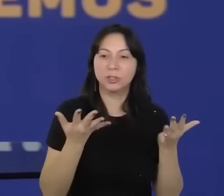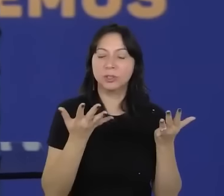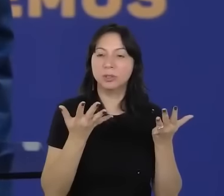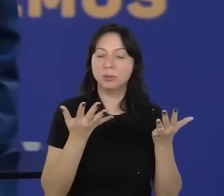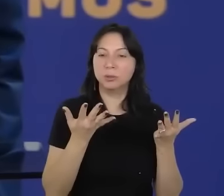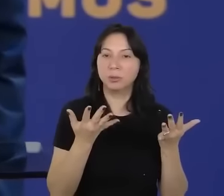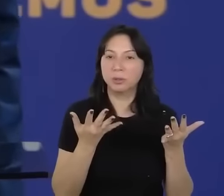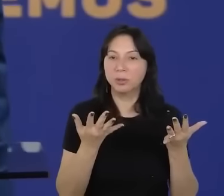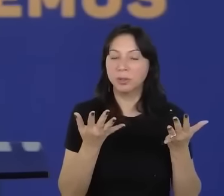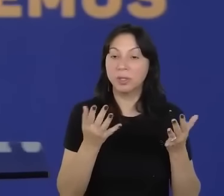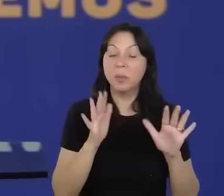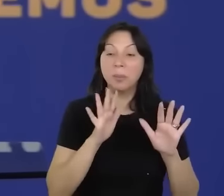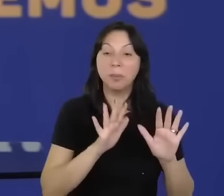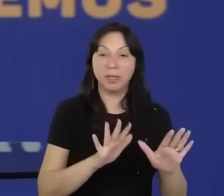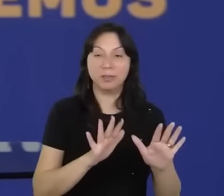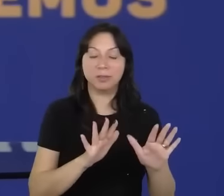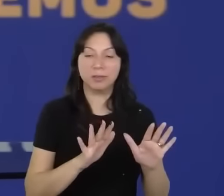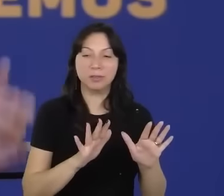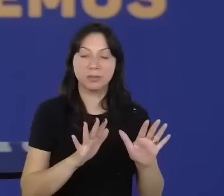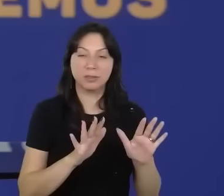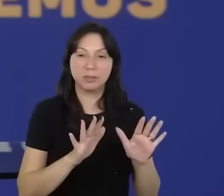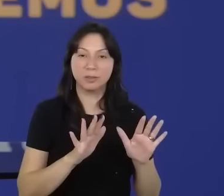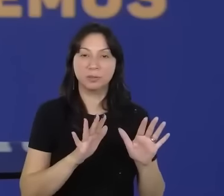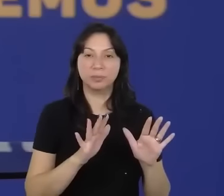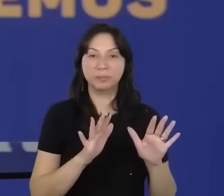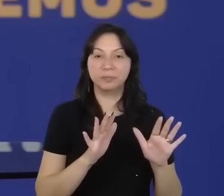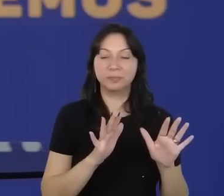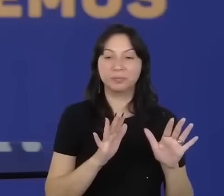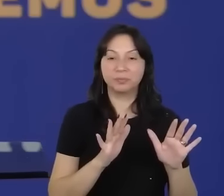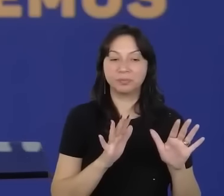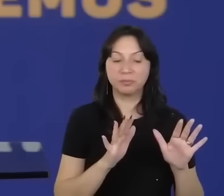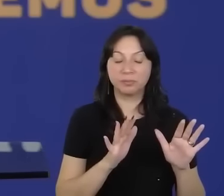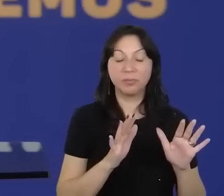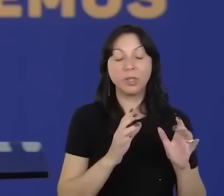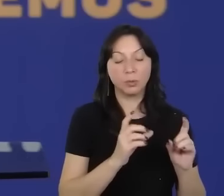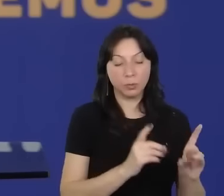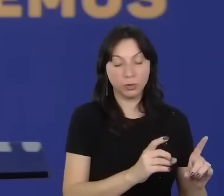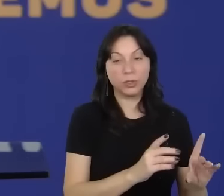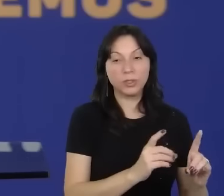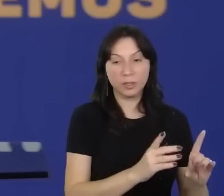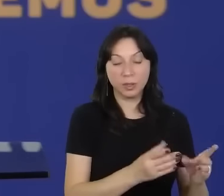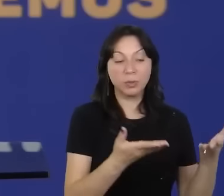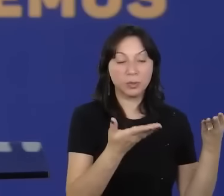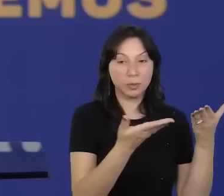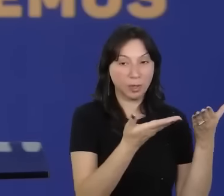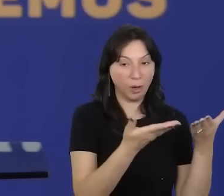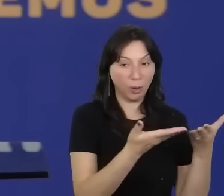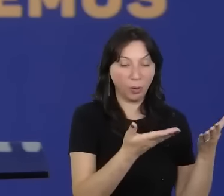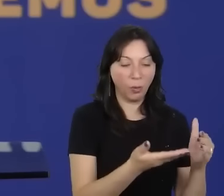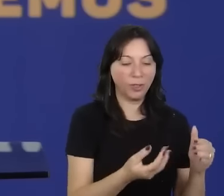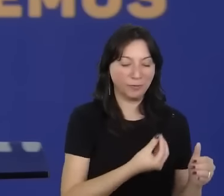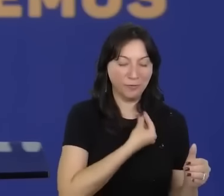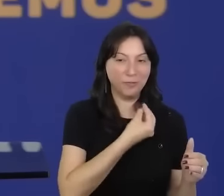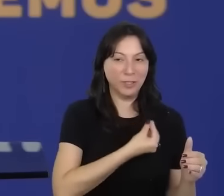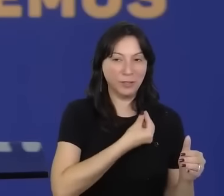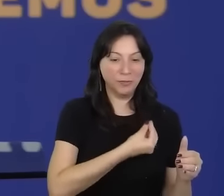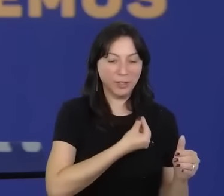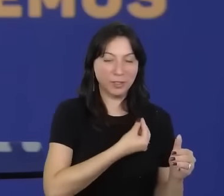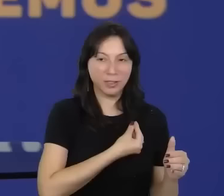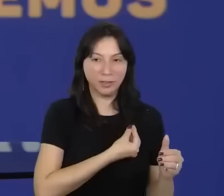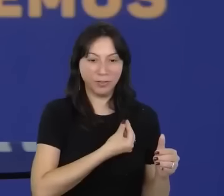crianças mas agora eles é que estão passando uma tempestade O problema não é com os outros é com